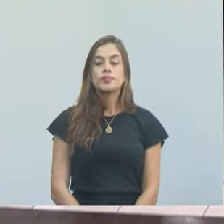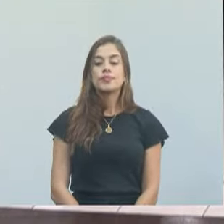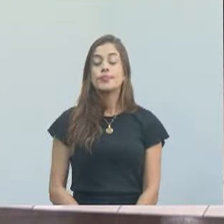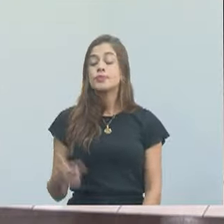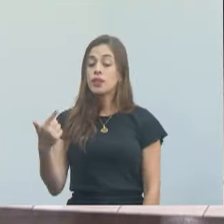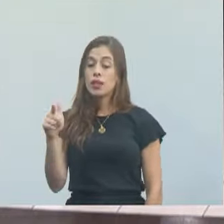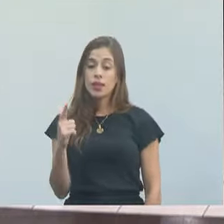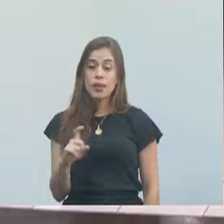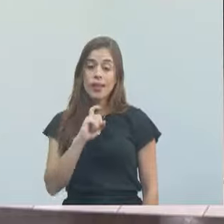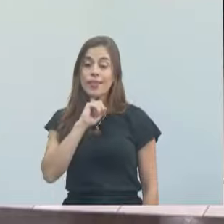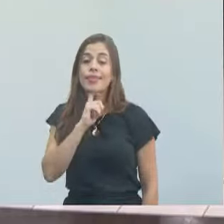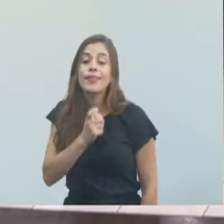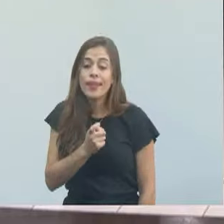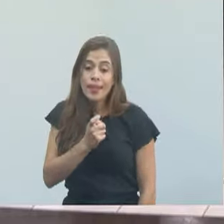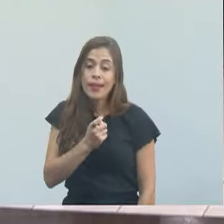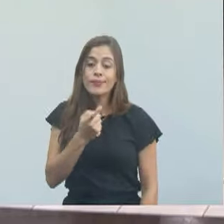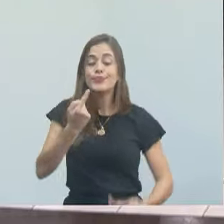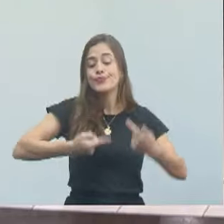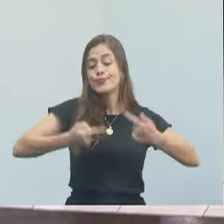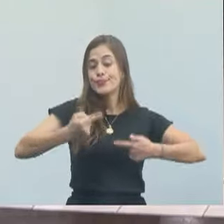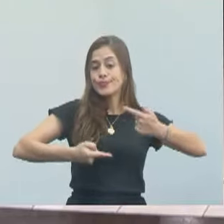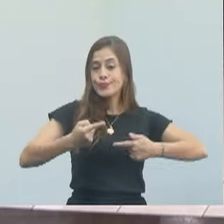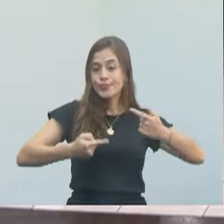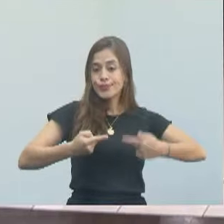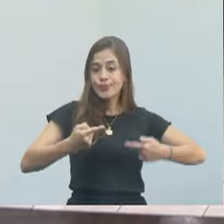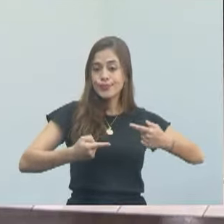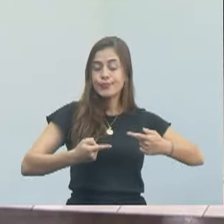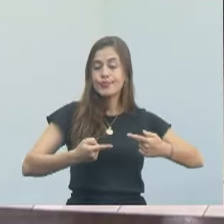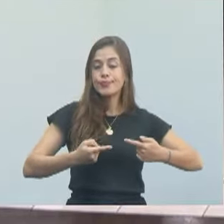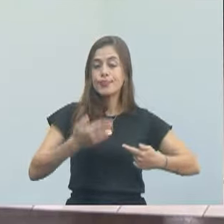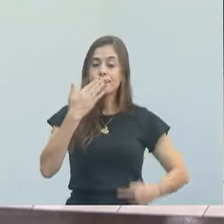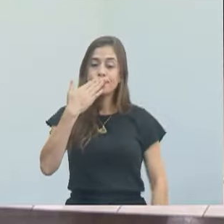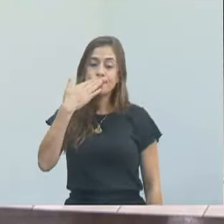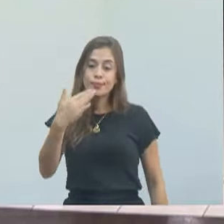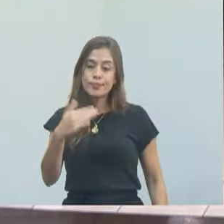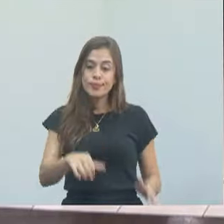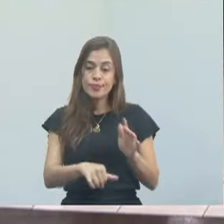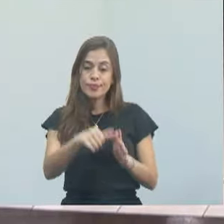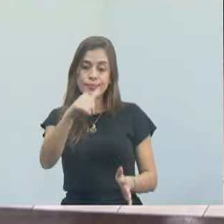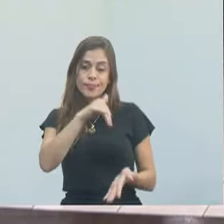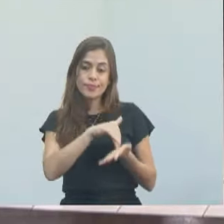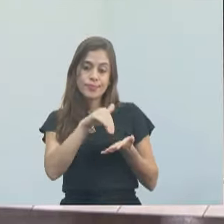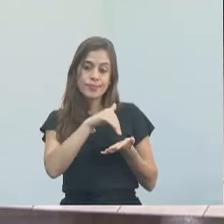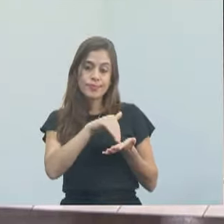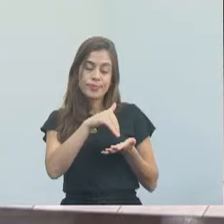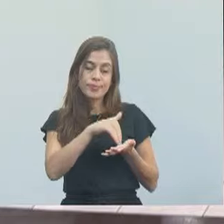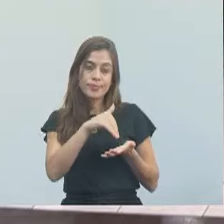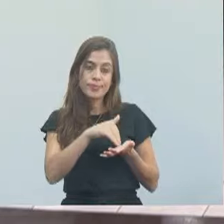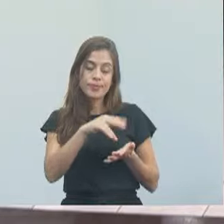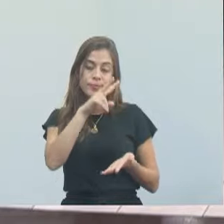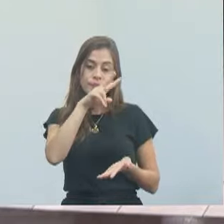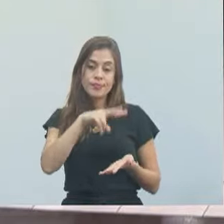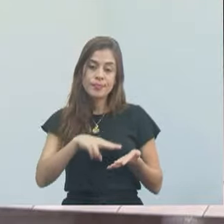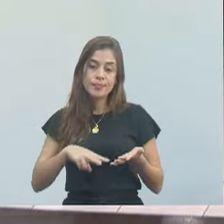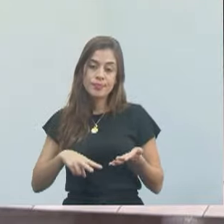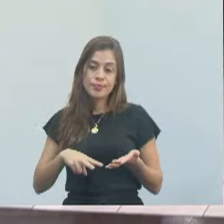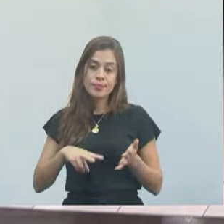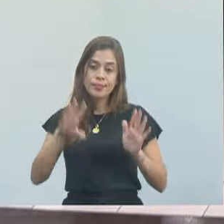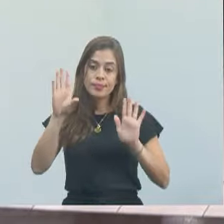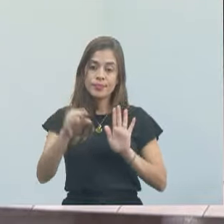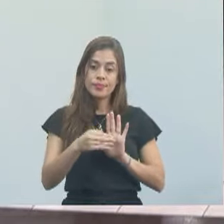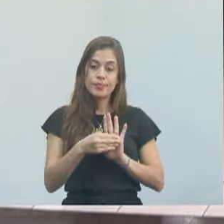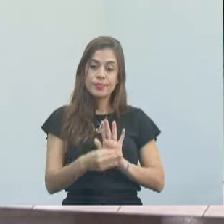Não havendo mais nenhum vereador desejando discutir a matéria, solicito ao primeiro secretário que faça a leitura das